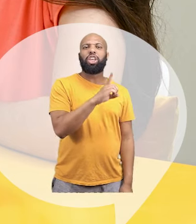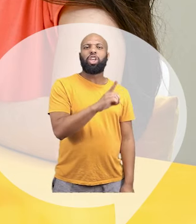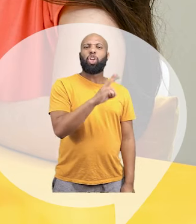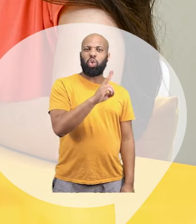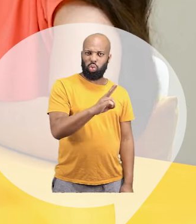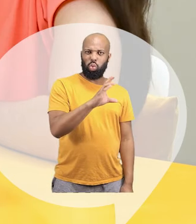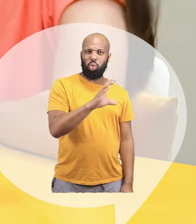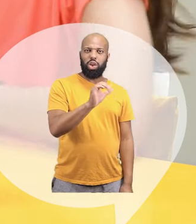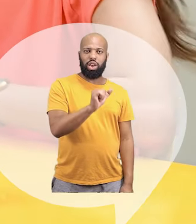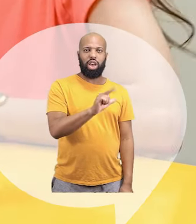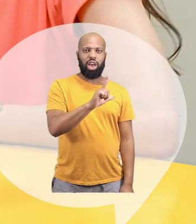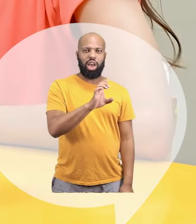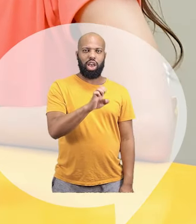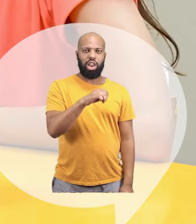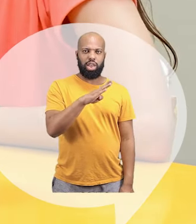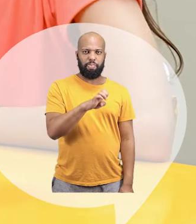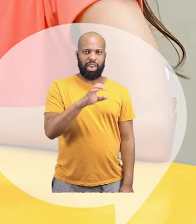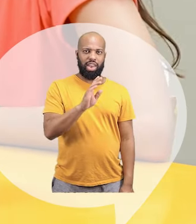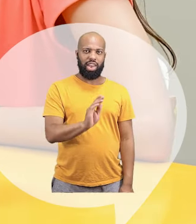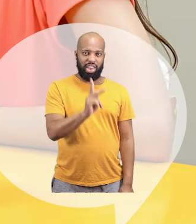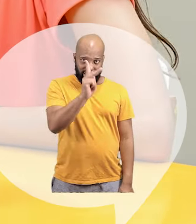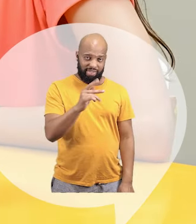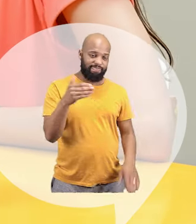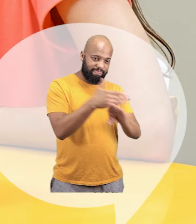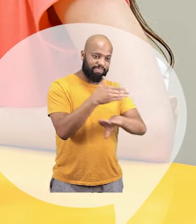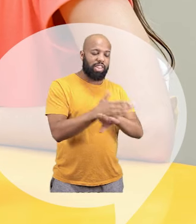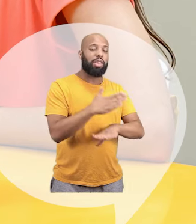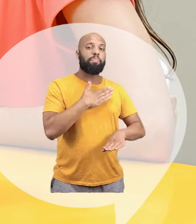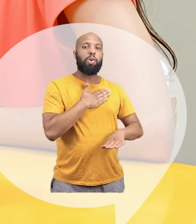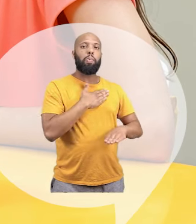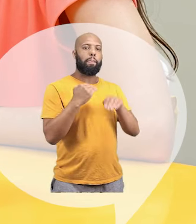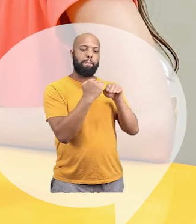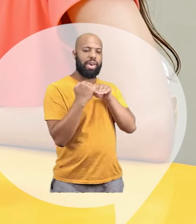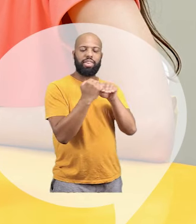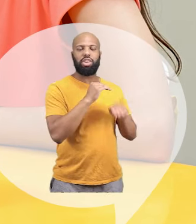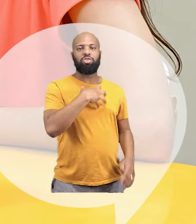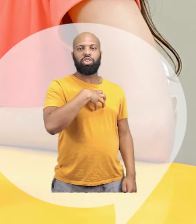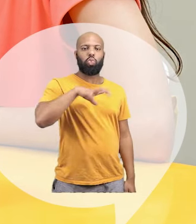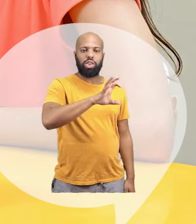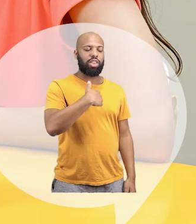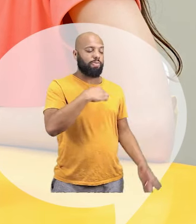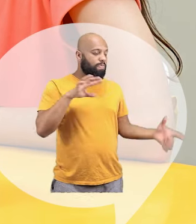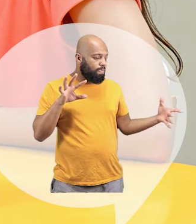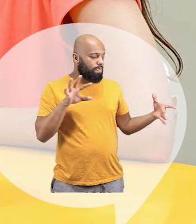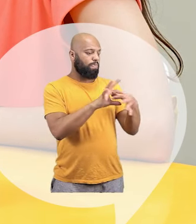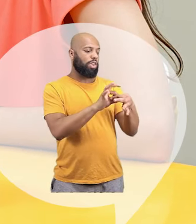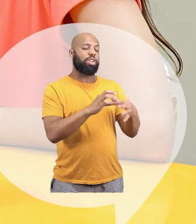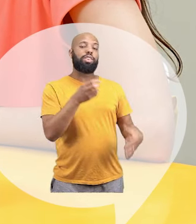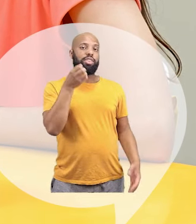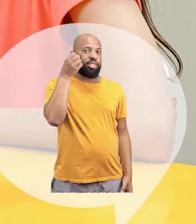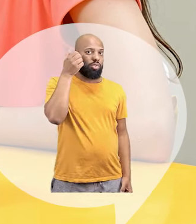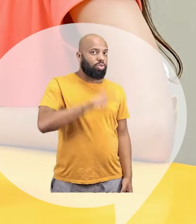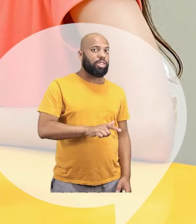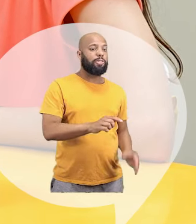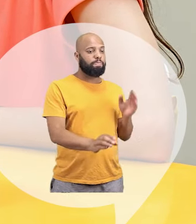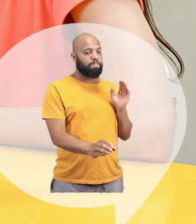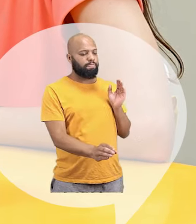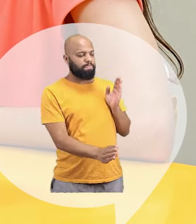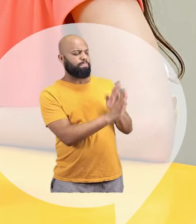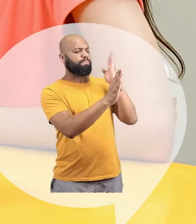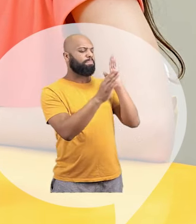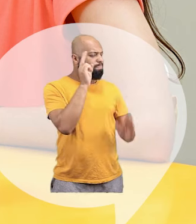próprio do canindeque que passou por aqui né Sempre foi eu percebi que esse foi o padrão assim me conecto demais quando quando